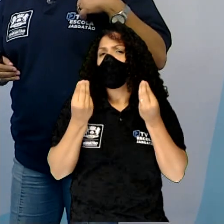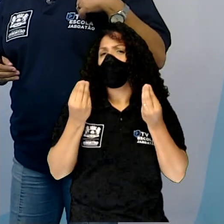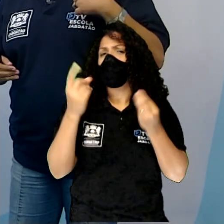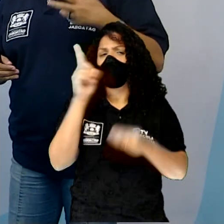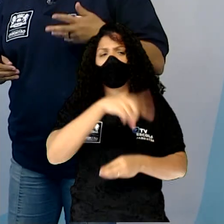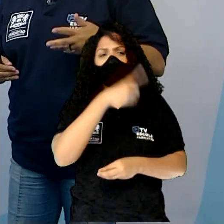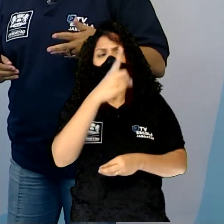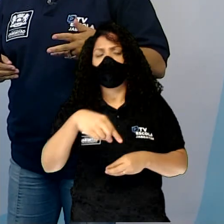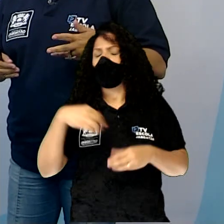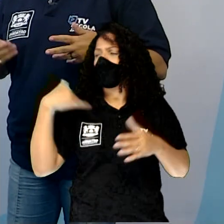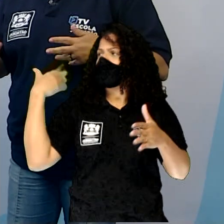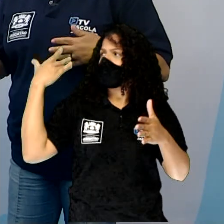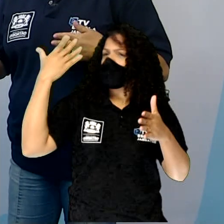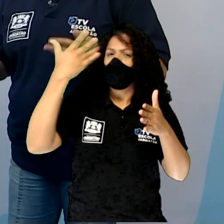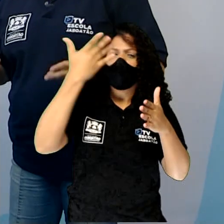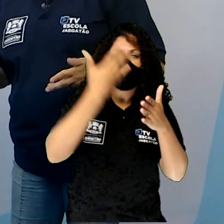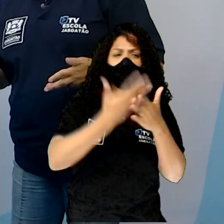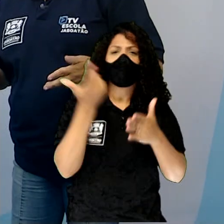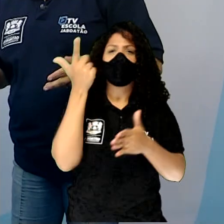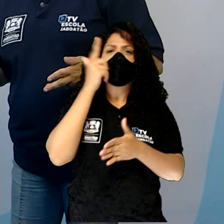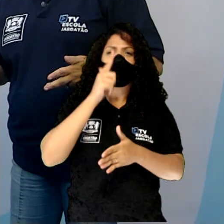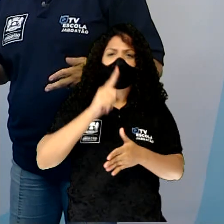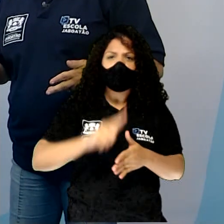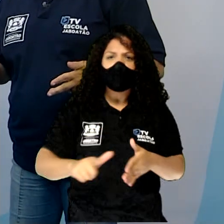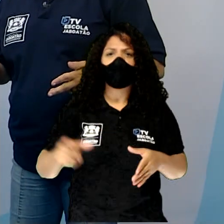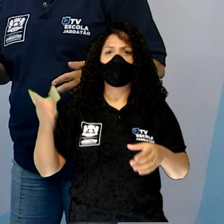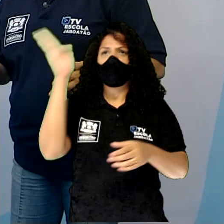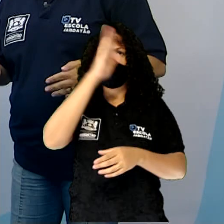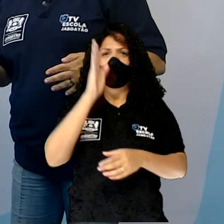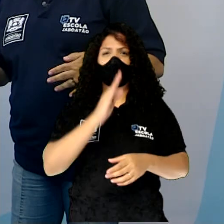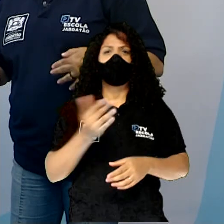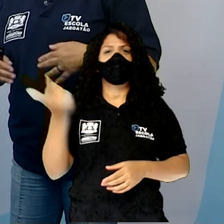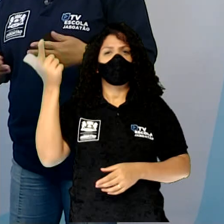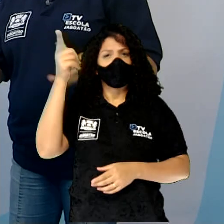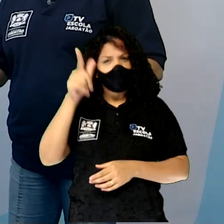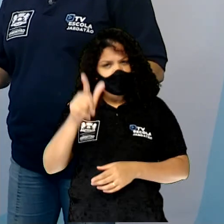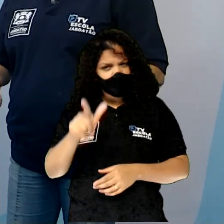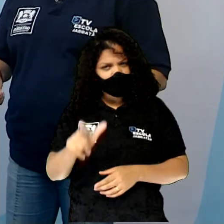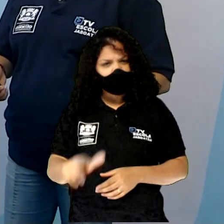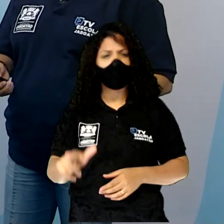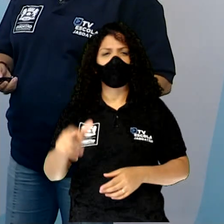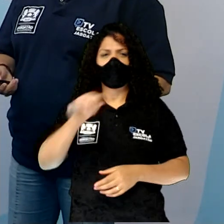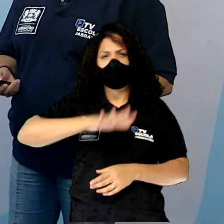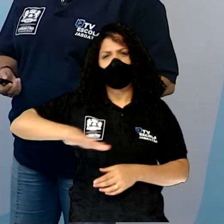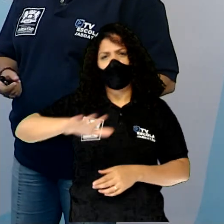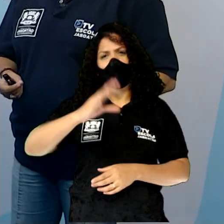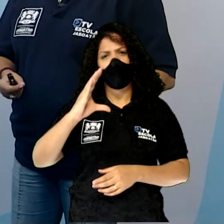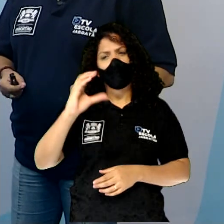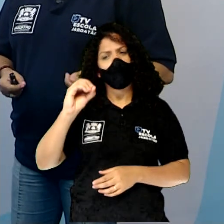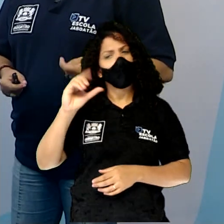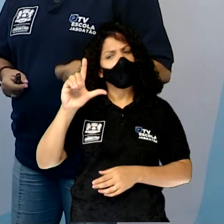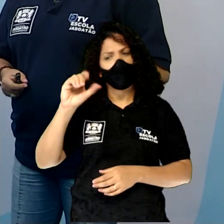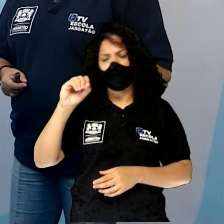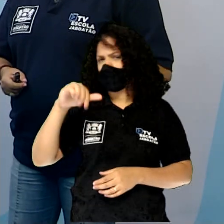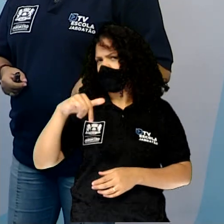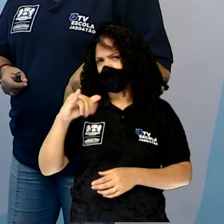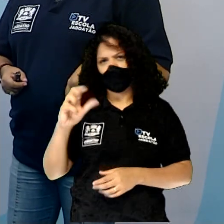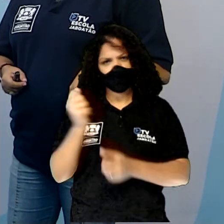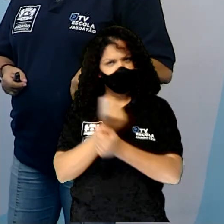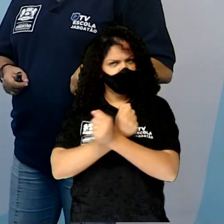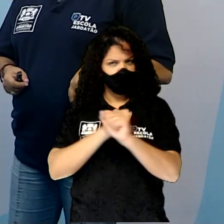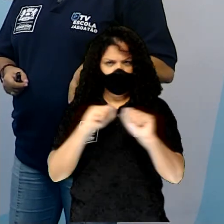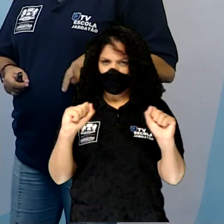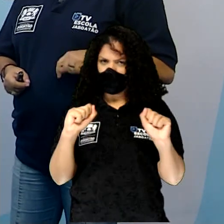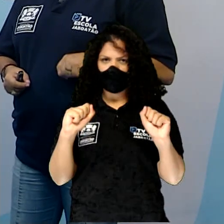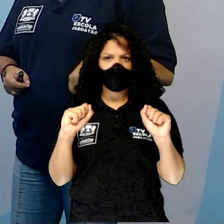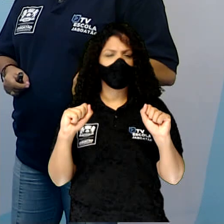e colocar o Brasil de novo totalmente colônia seria impossível, né? Dom Pedro declarou